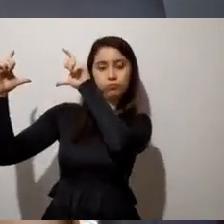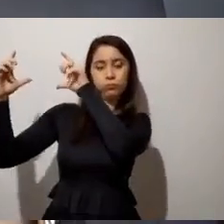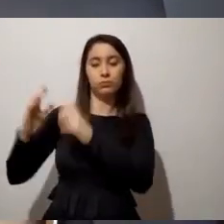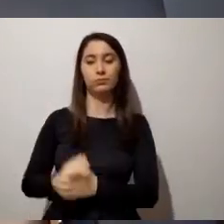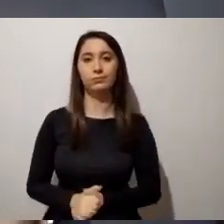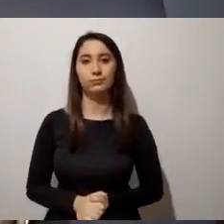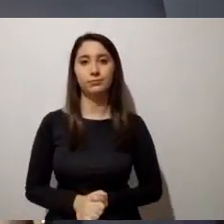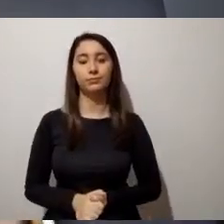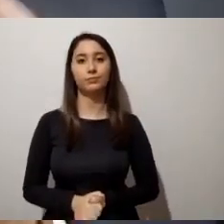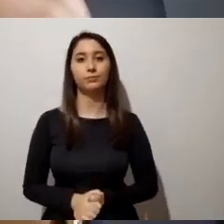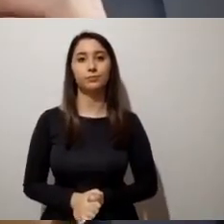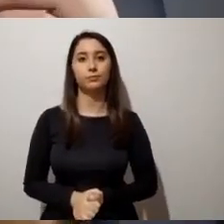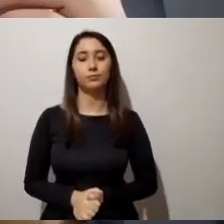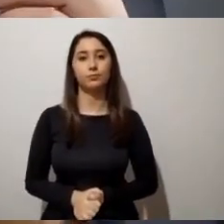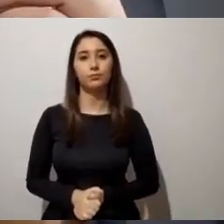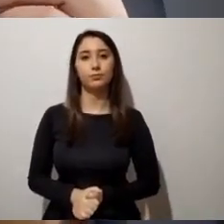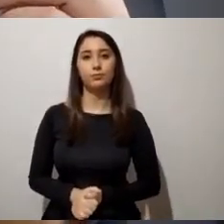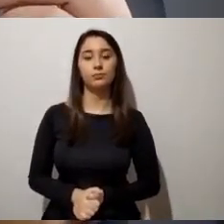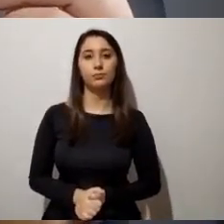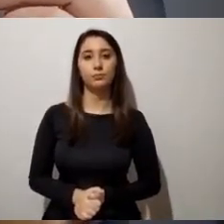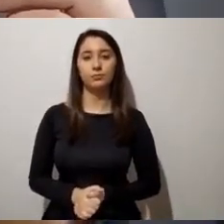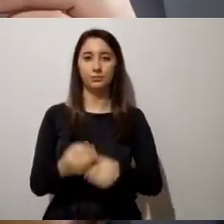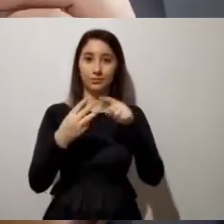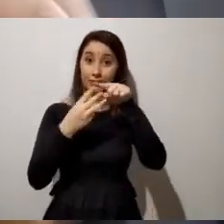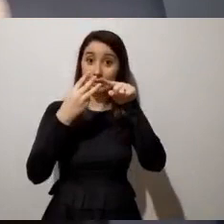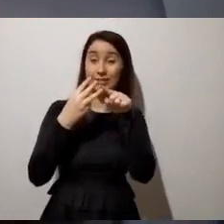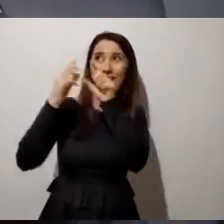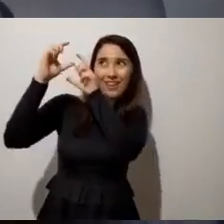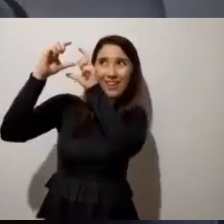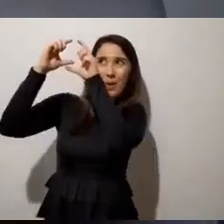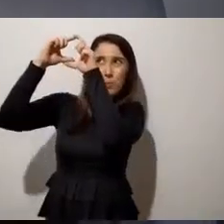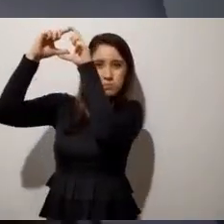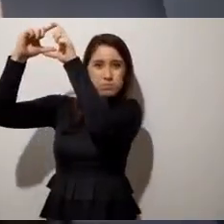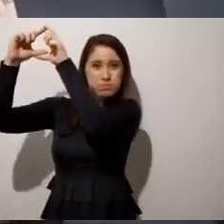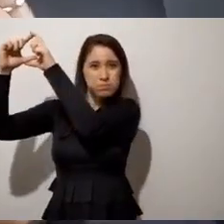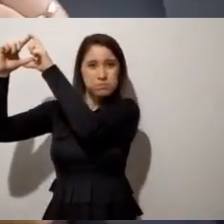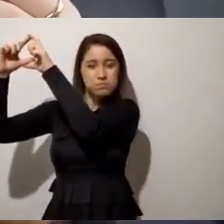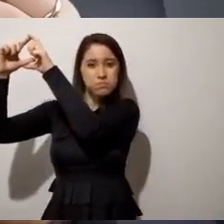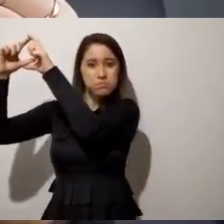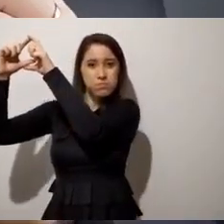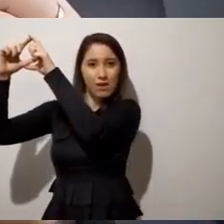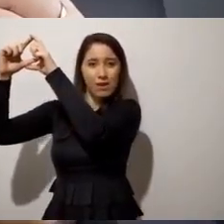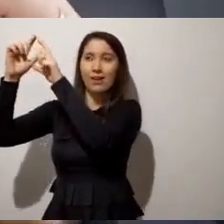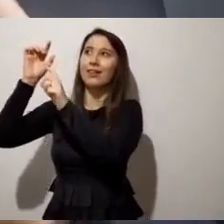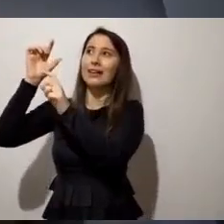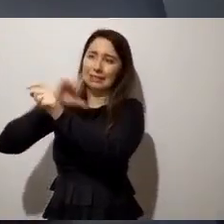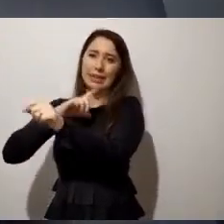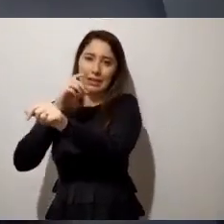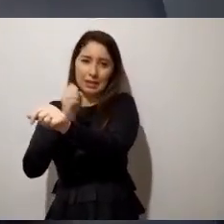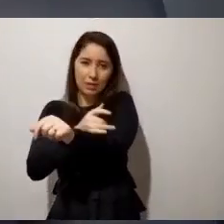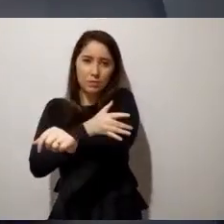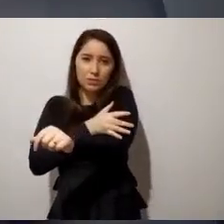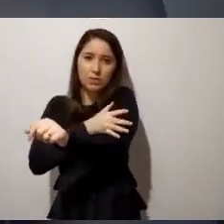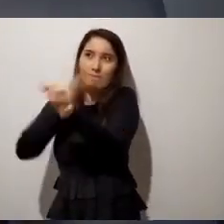desencadeou em você. E nos 3 círculos menores, que cada uma dessas emoções tem, quero